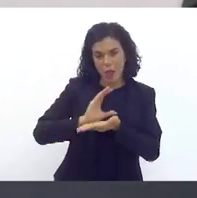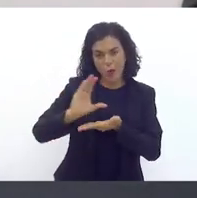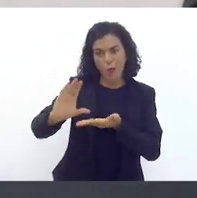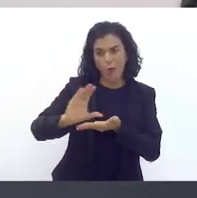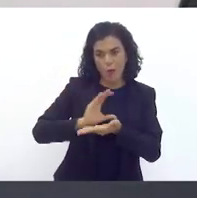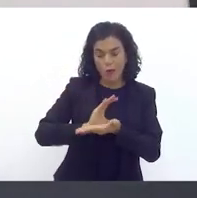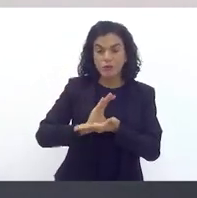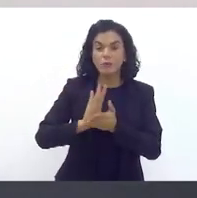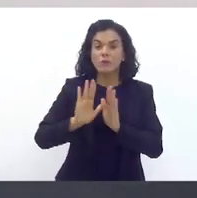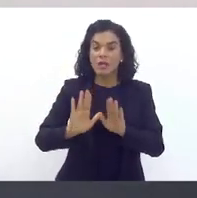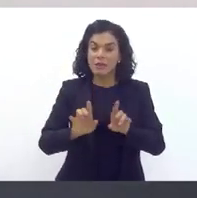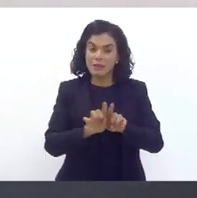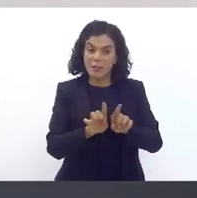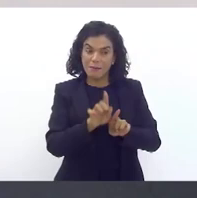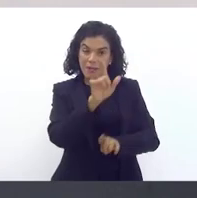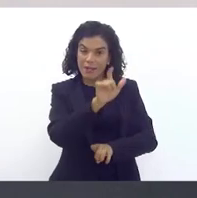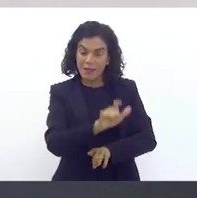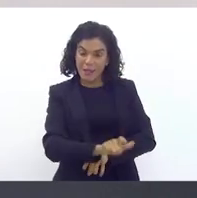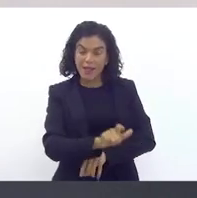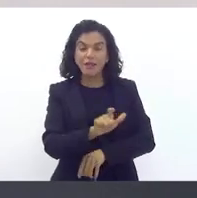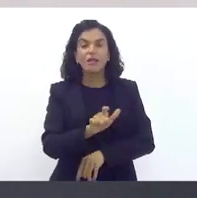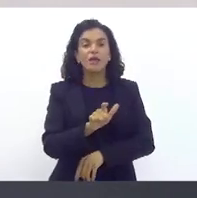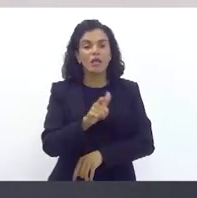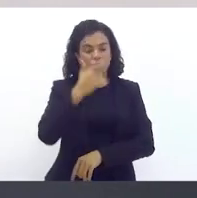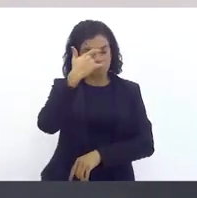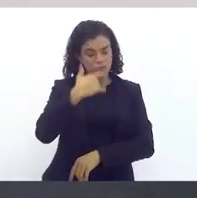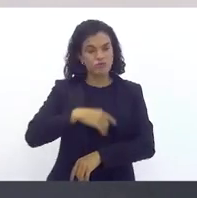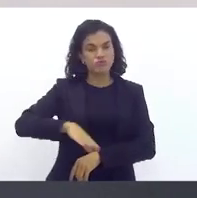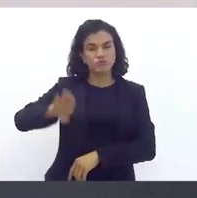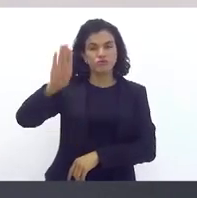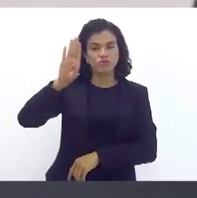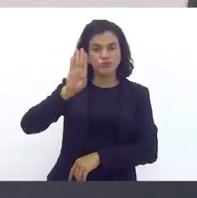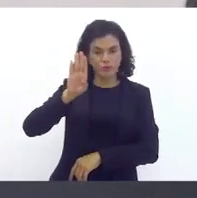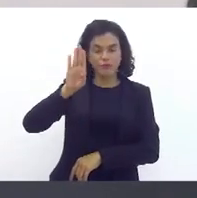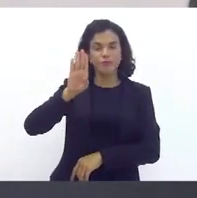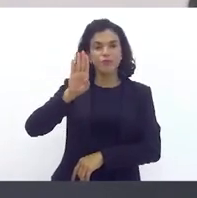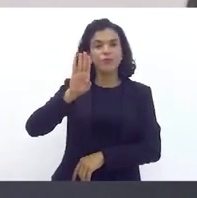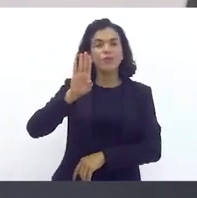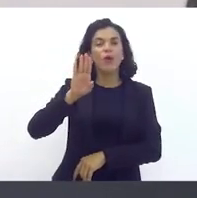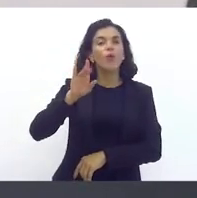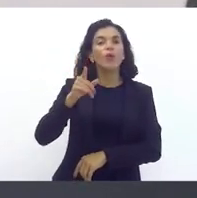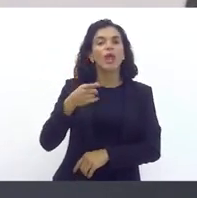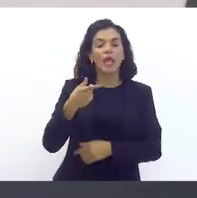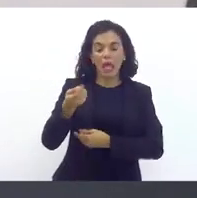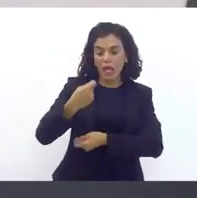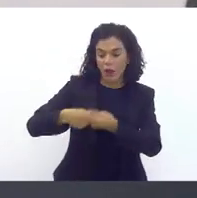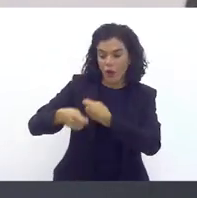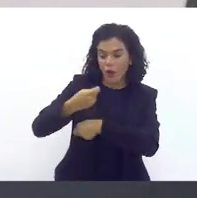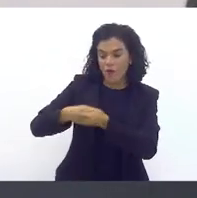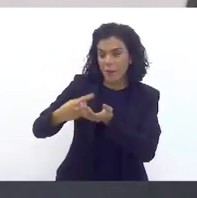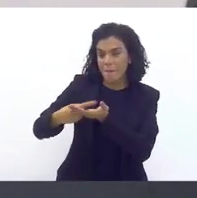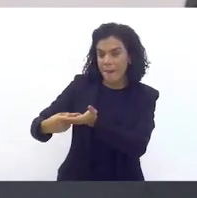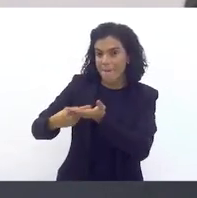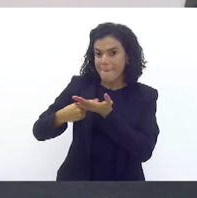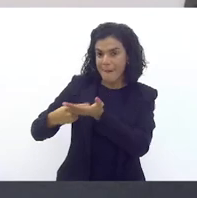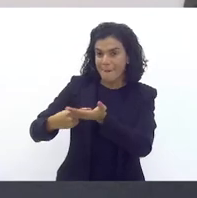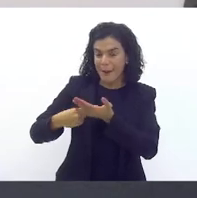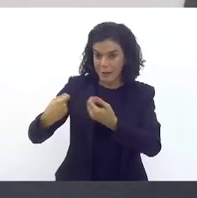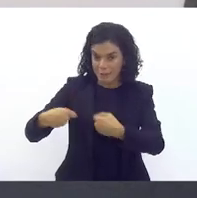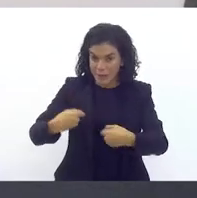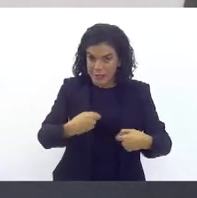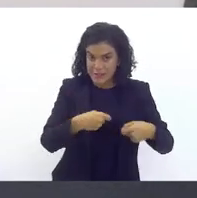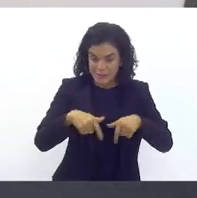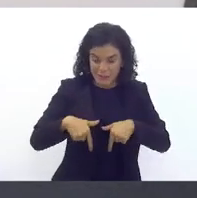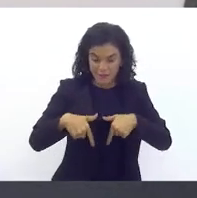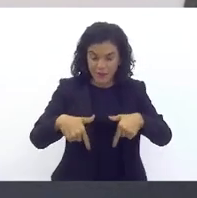como ele também, né, se colocou, deixou claro que as tratativas que eram necessárias serem feitas com